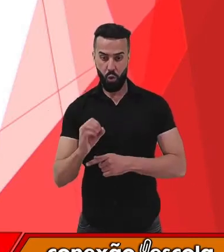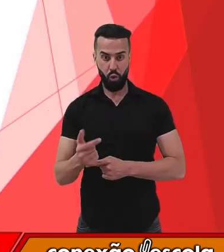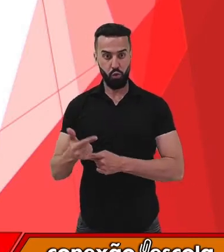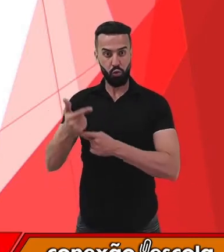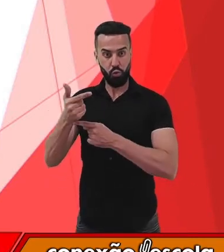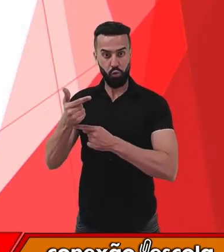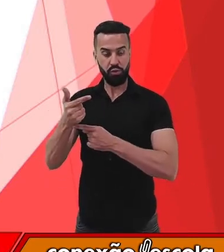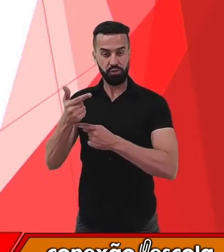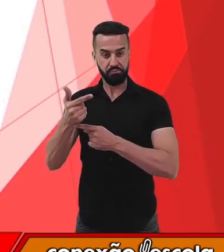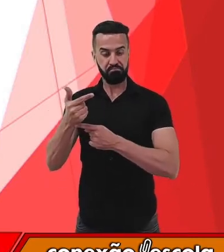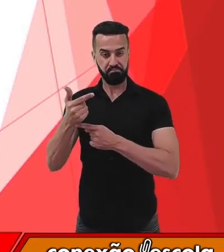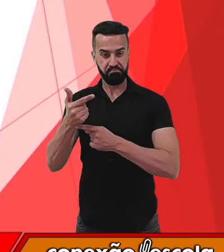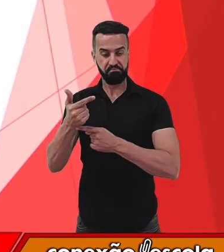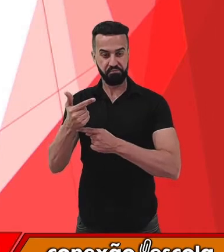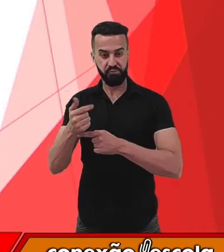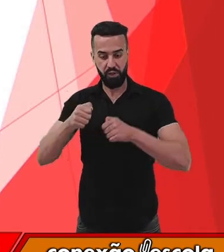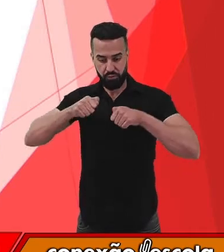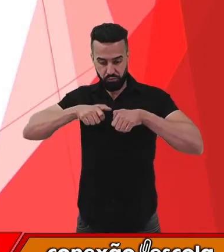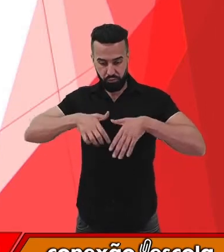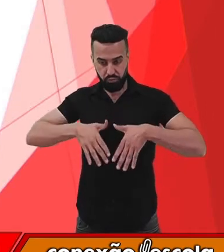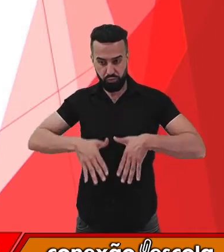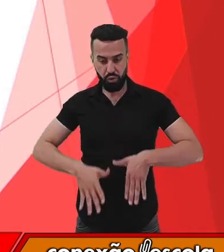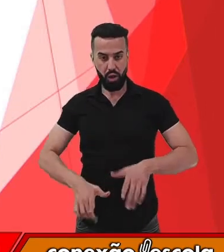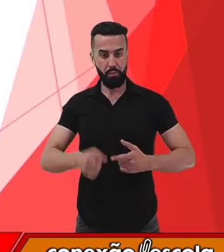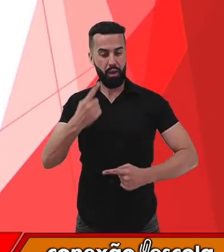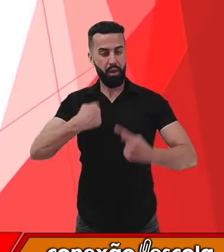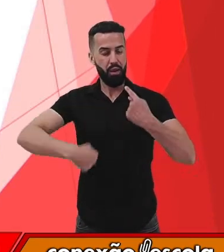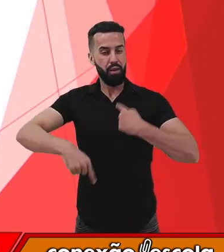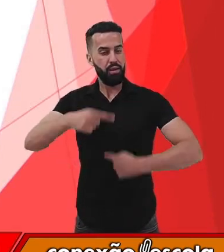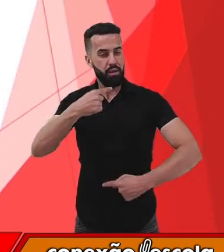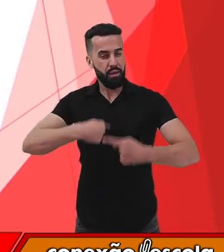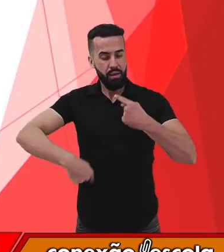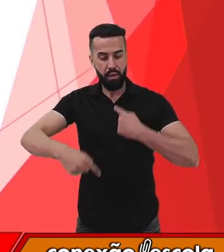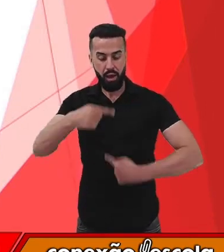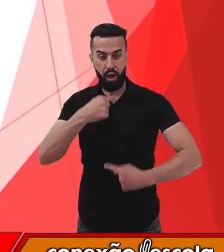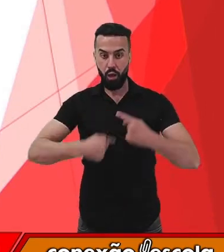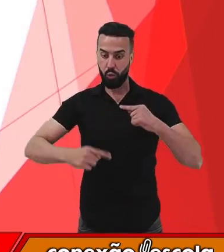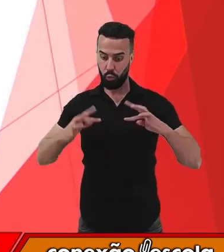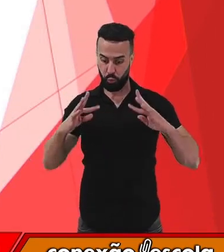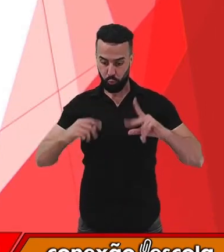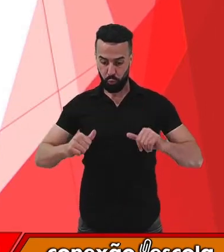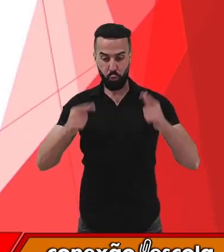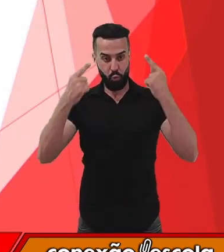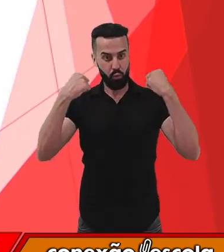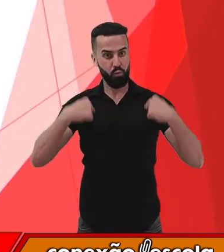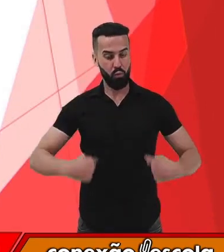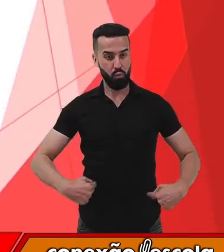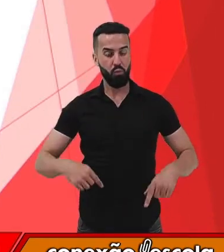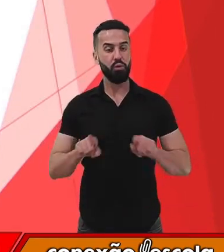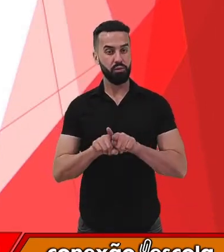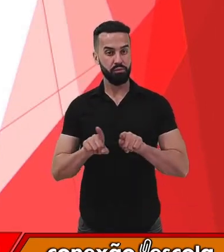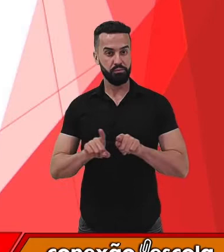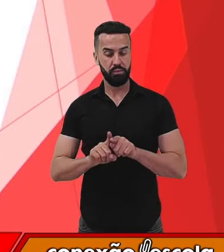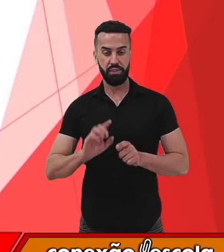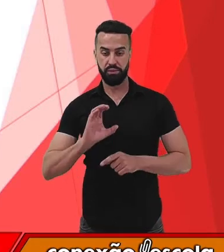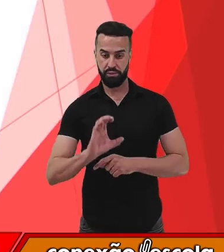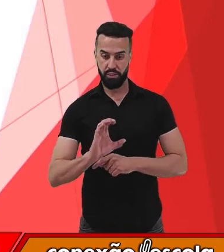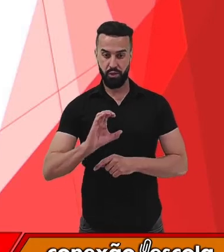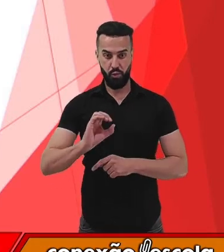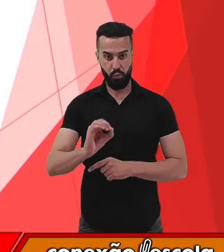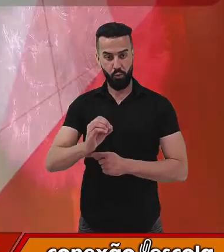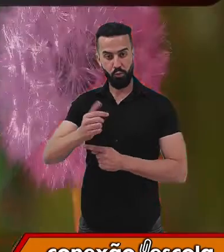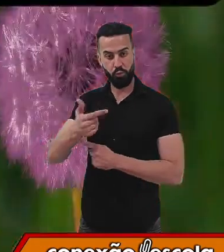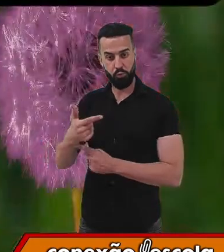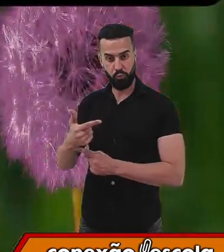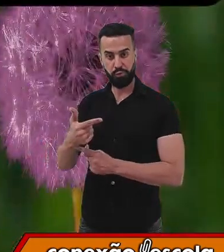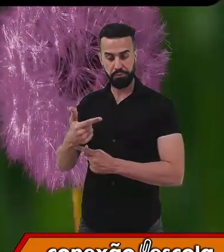corrente sanguínea para ser distribuído a todas as células do corpo, e o gás carbônico, que é um produto de várias